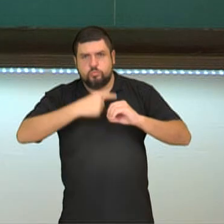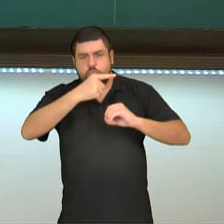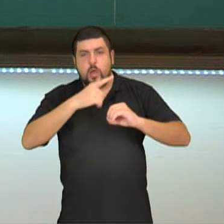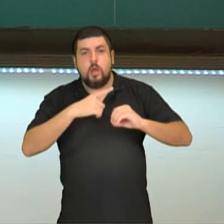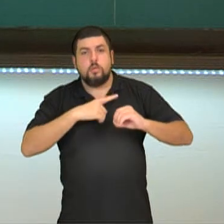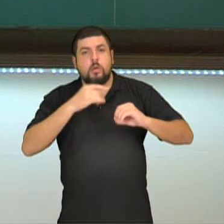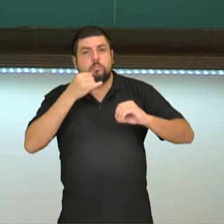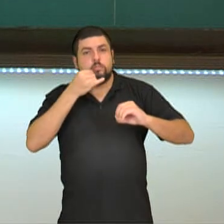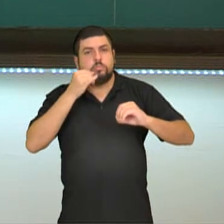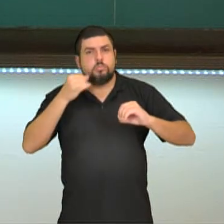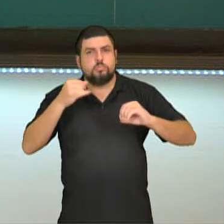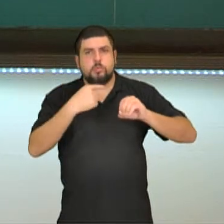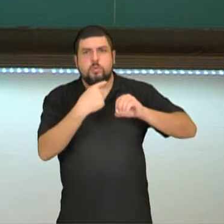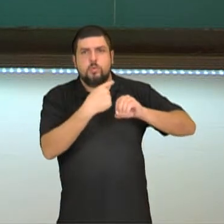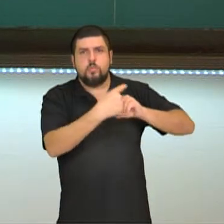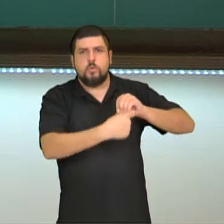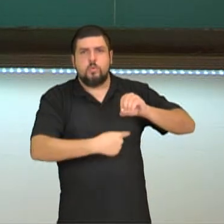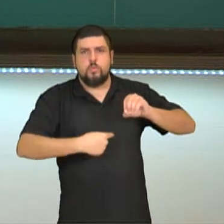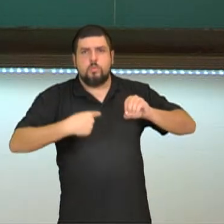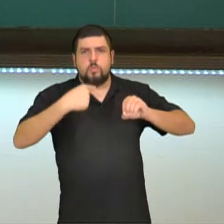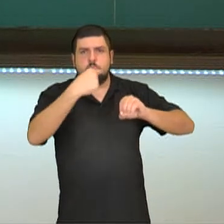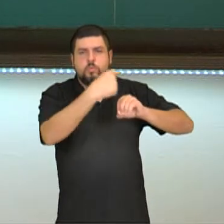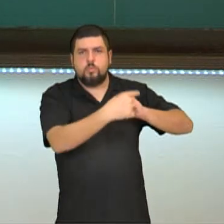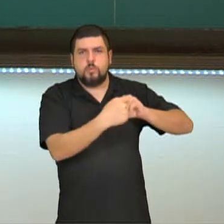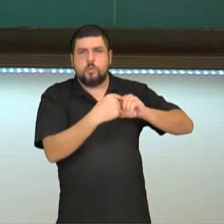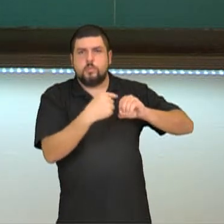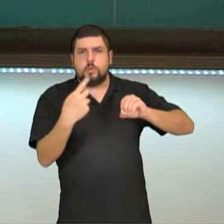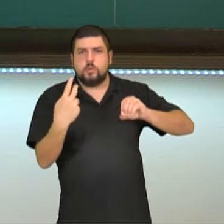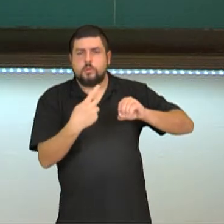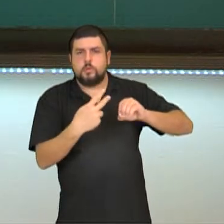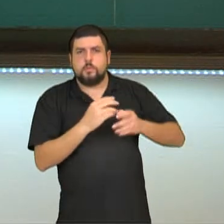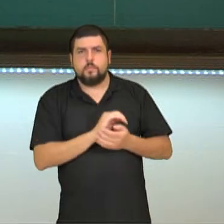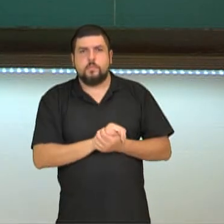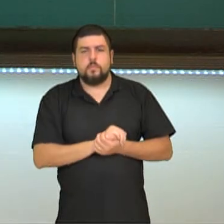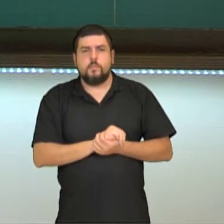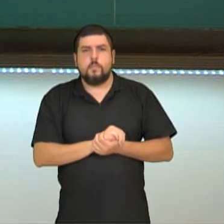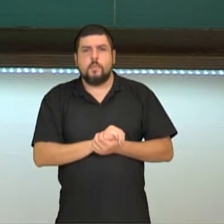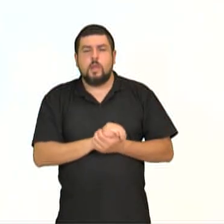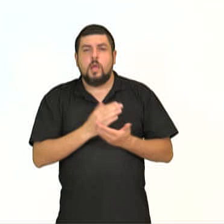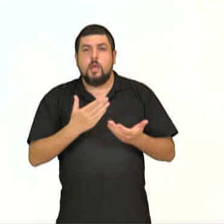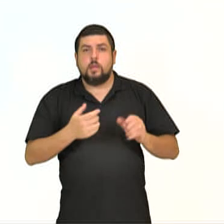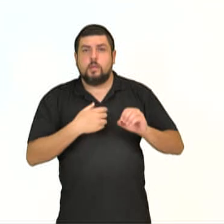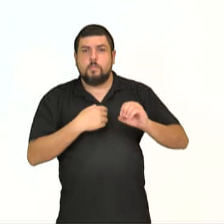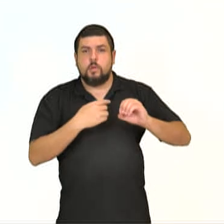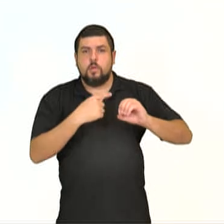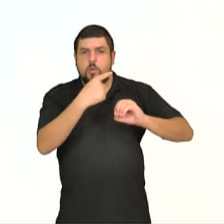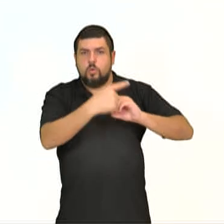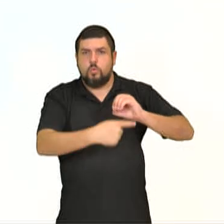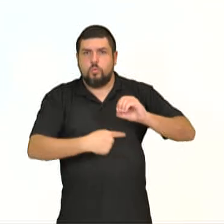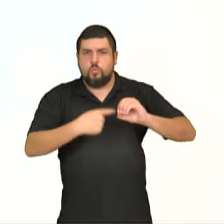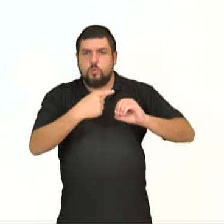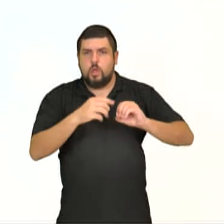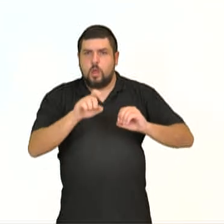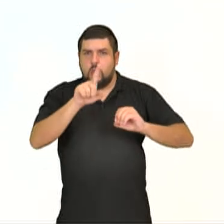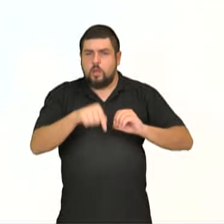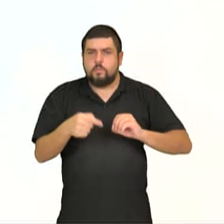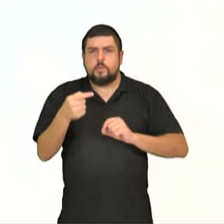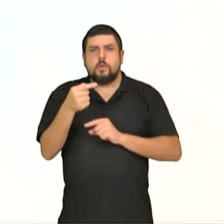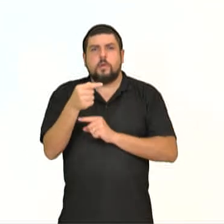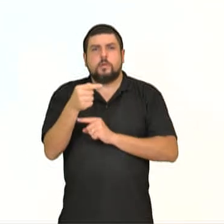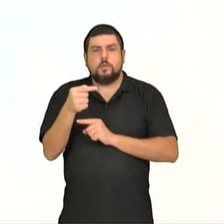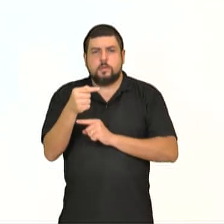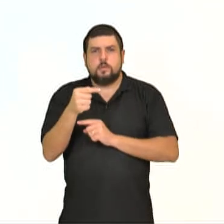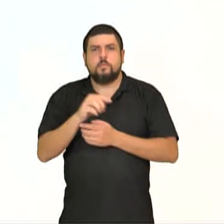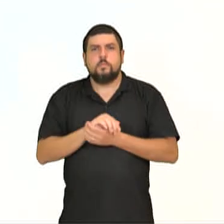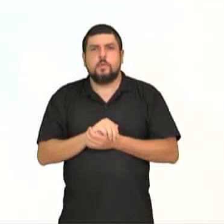Bohr coloca, respeitando a mecânica quântica, né? E aí você tem que o elétron tem uma carga elétrica quantizada, uma